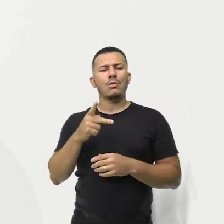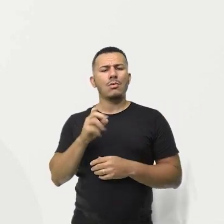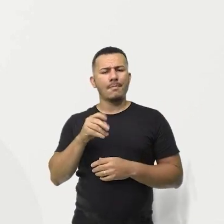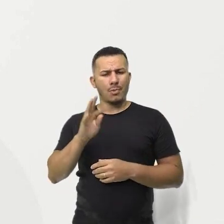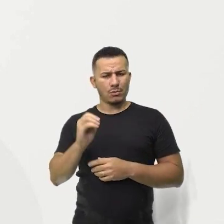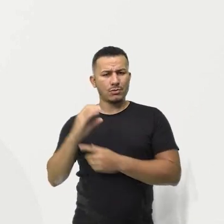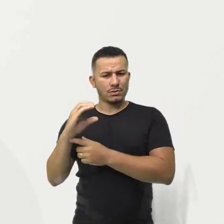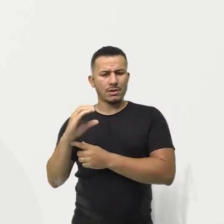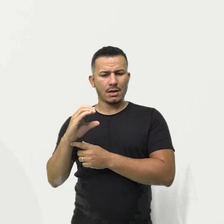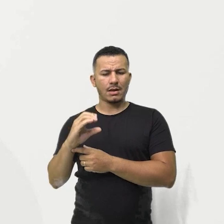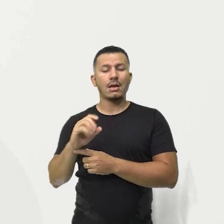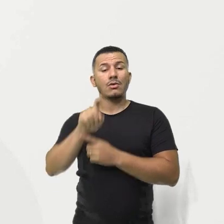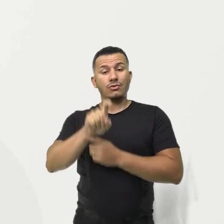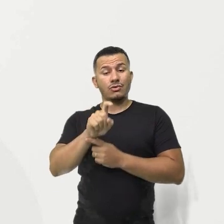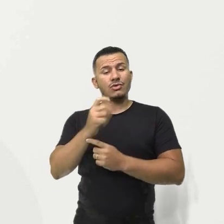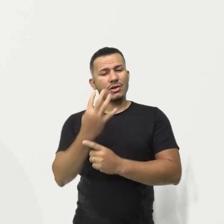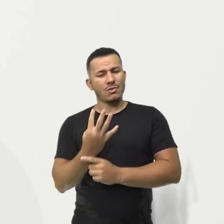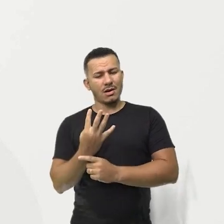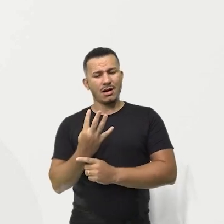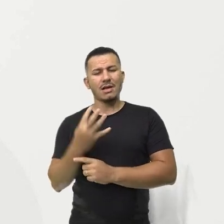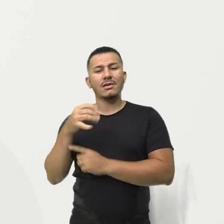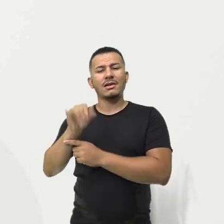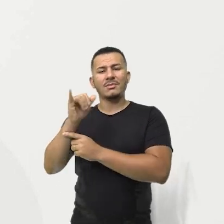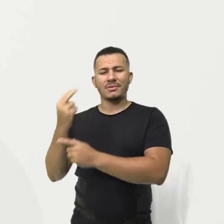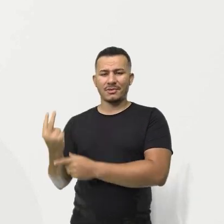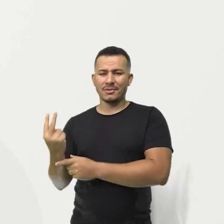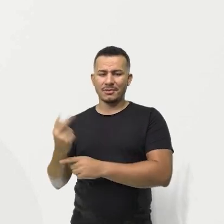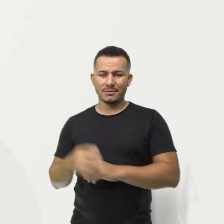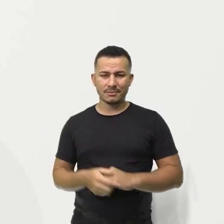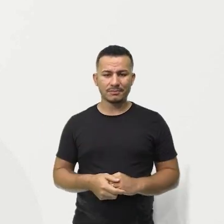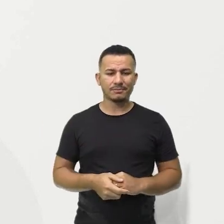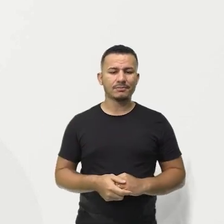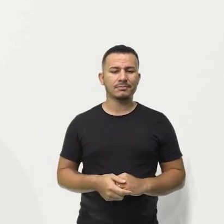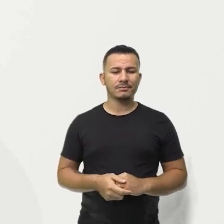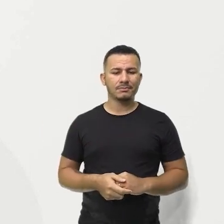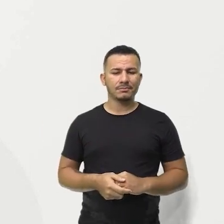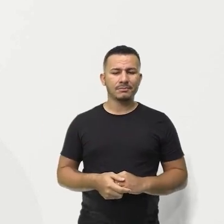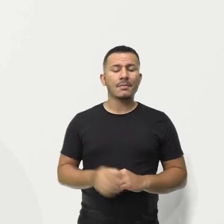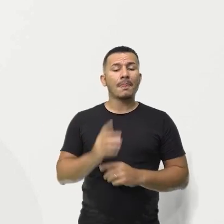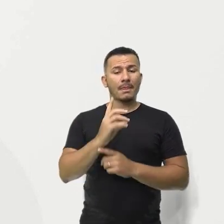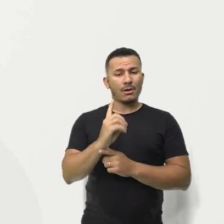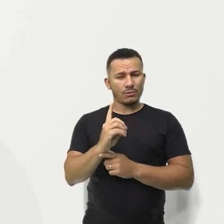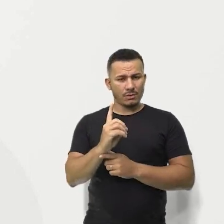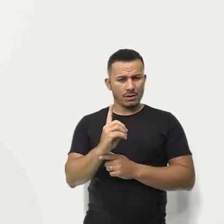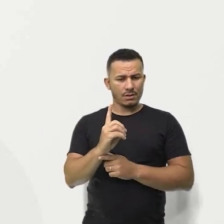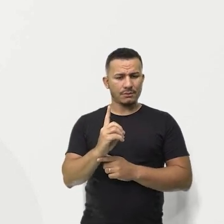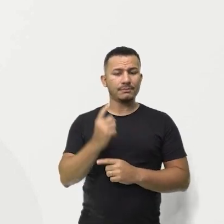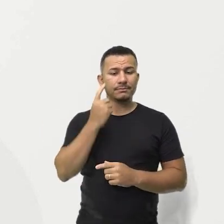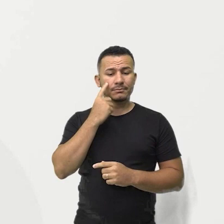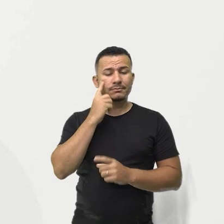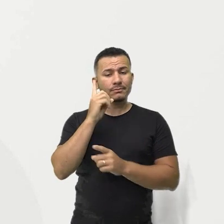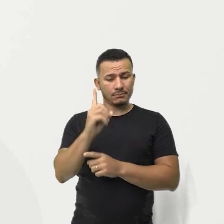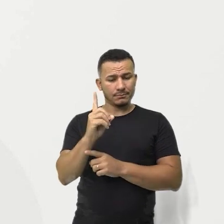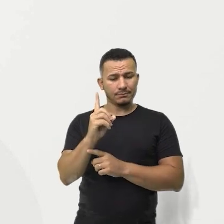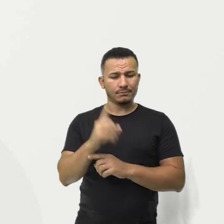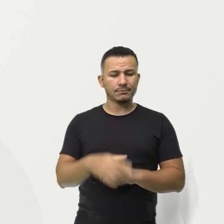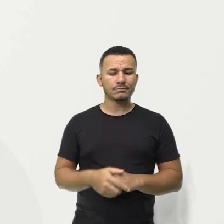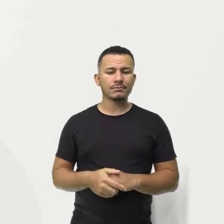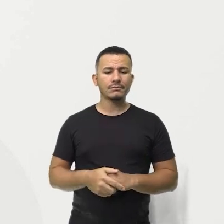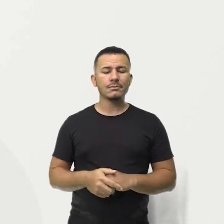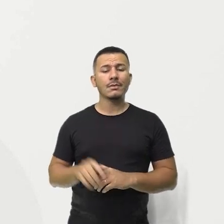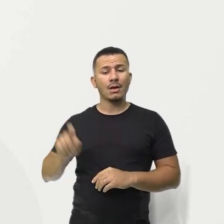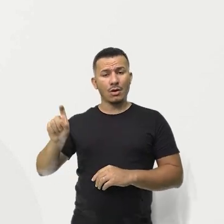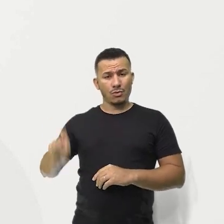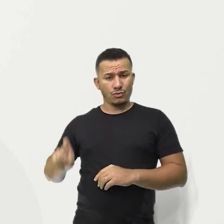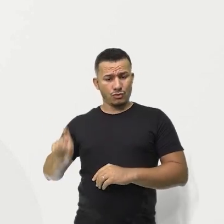2. Vejam só, então, ponto C, o x é 4 e o y é 2. E o ponto